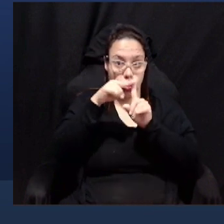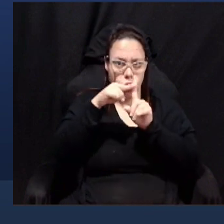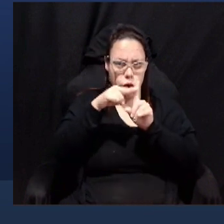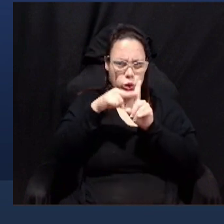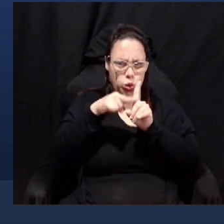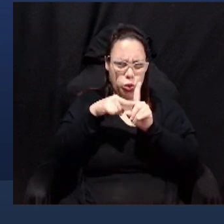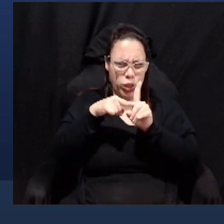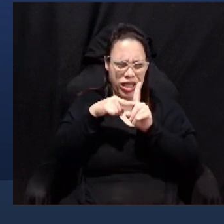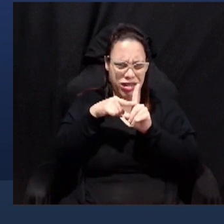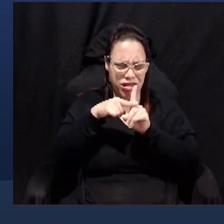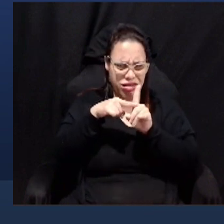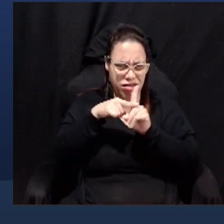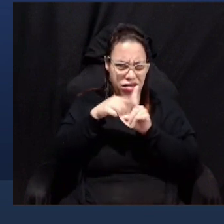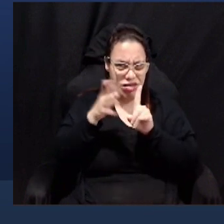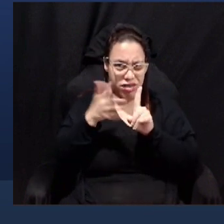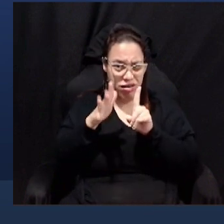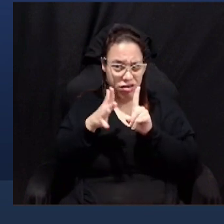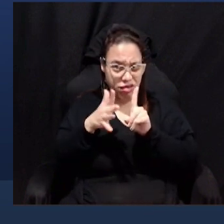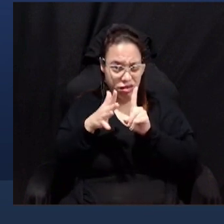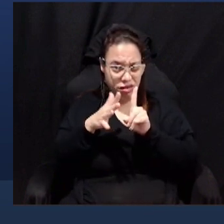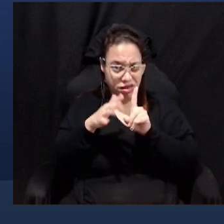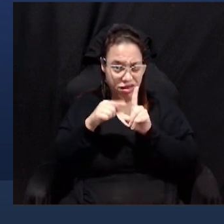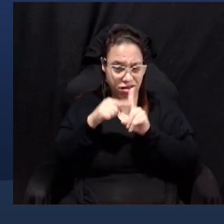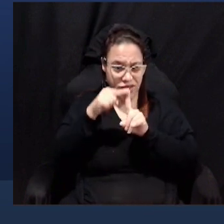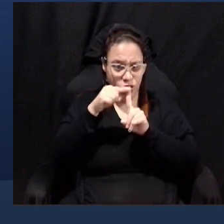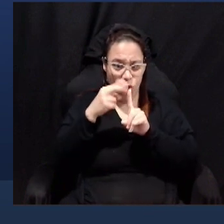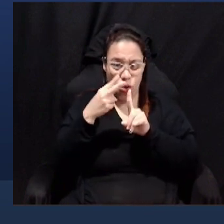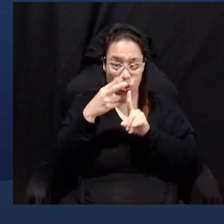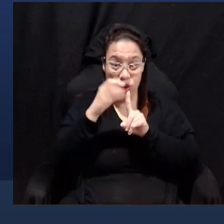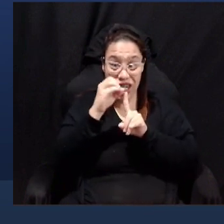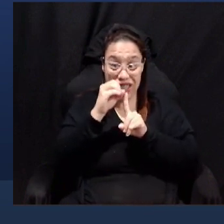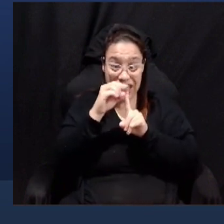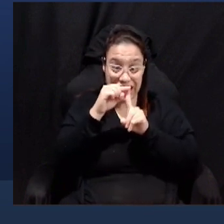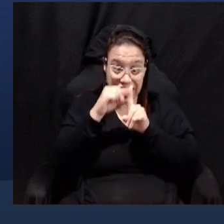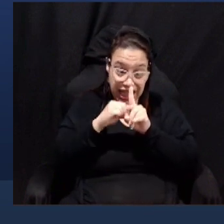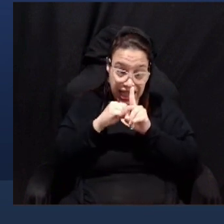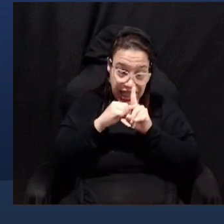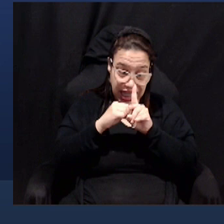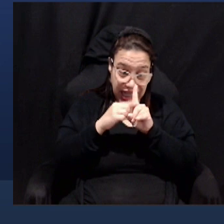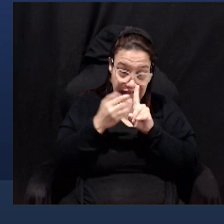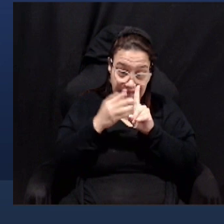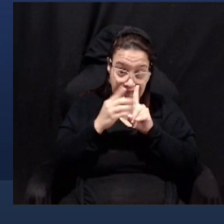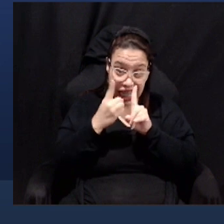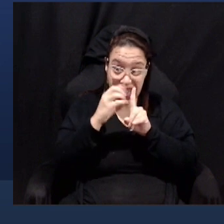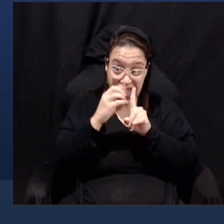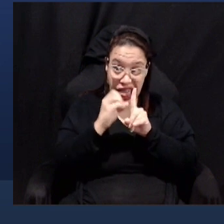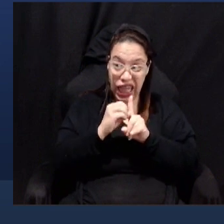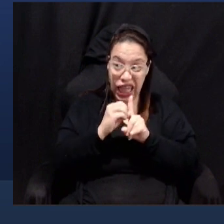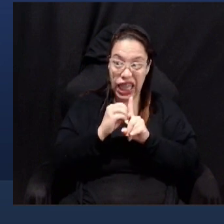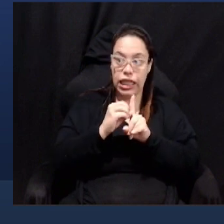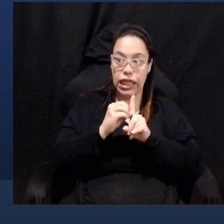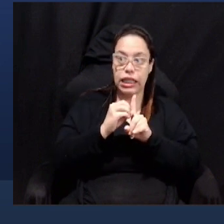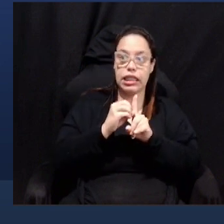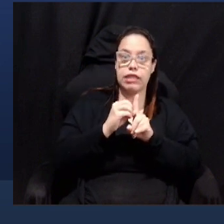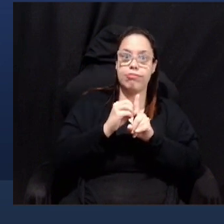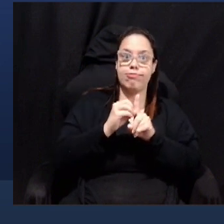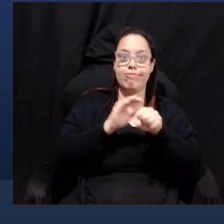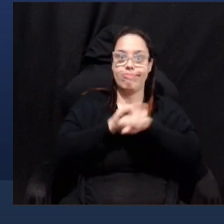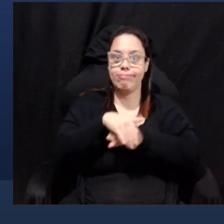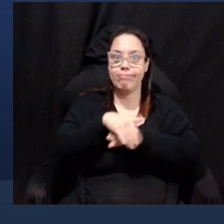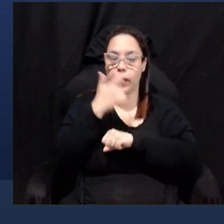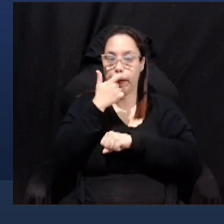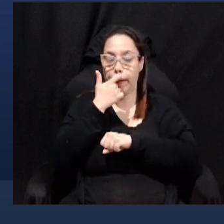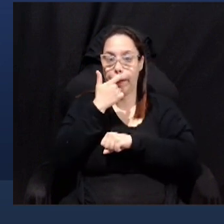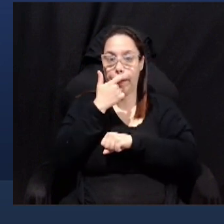sendo previsto máxima de 20 graus e mínimas próximas a 10 graus durante a noite. A